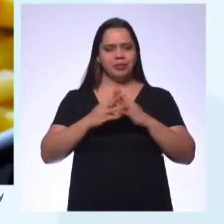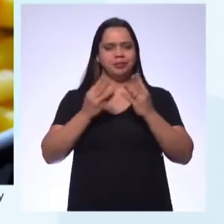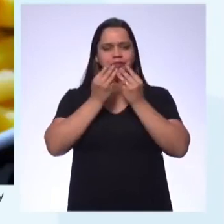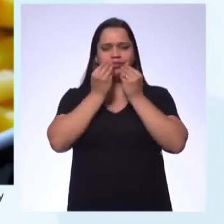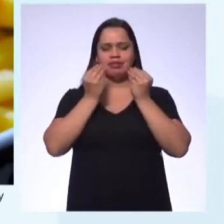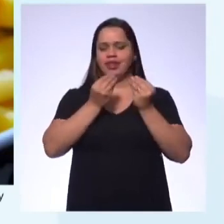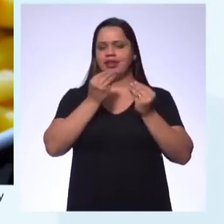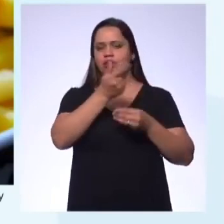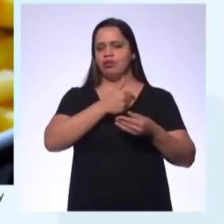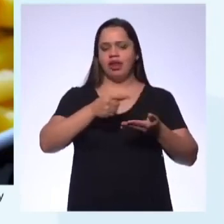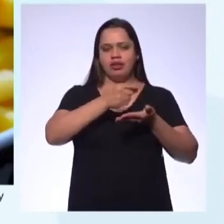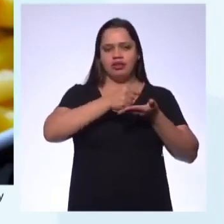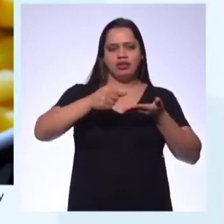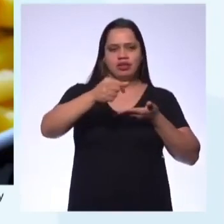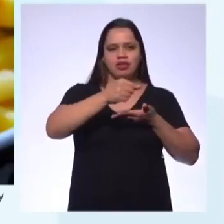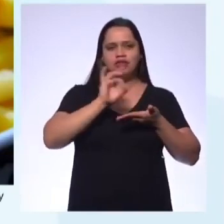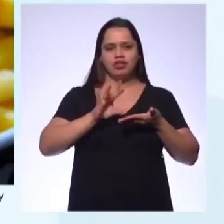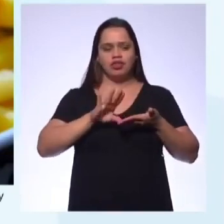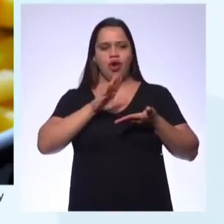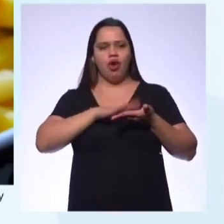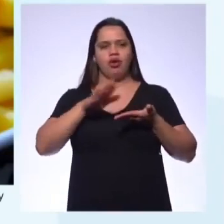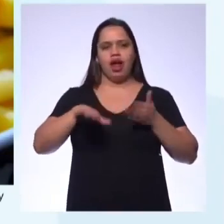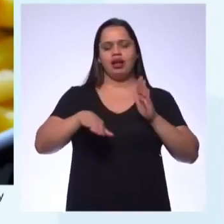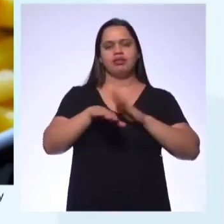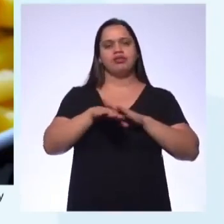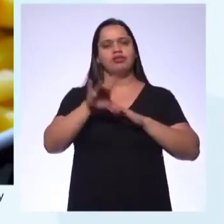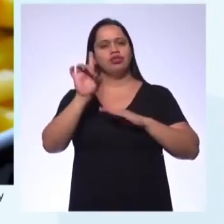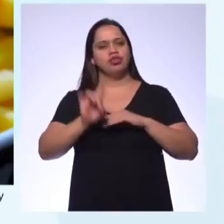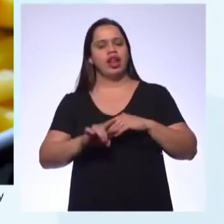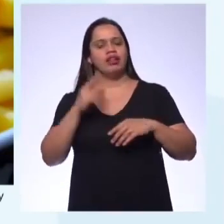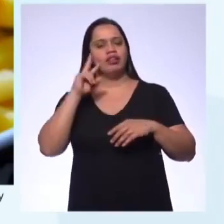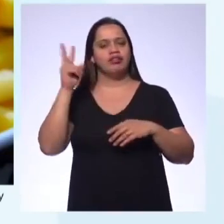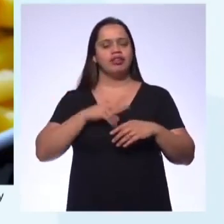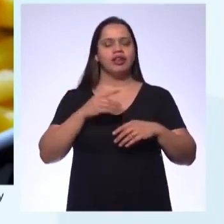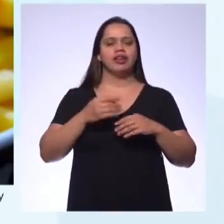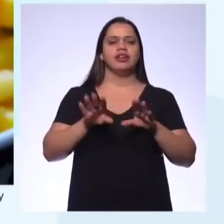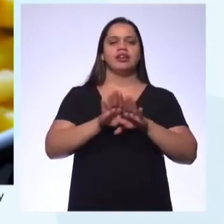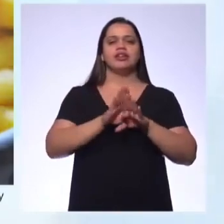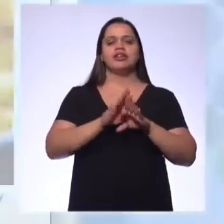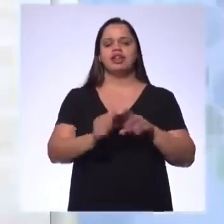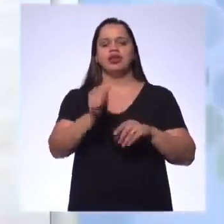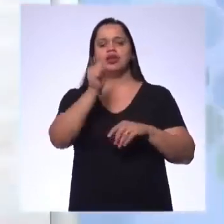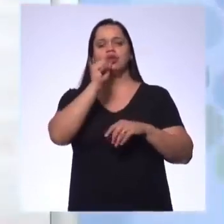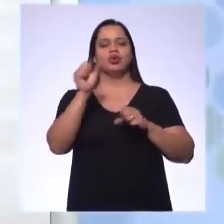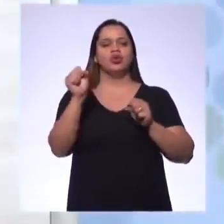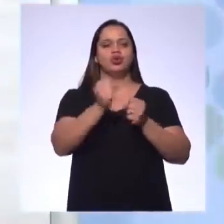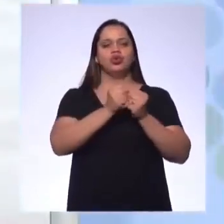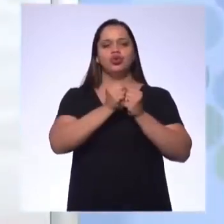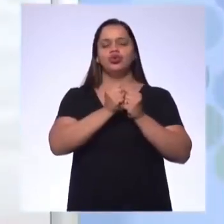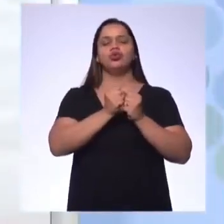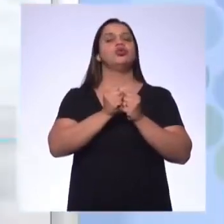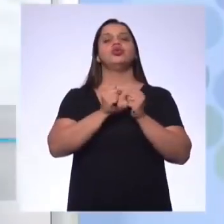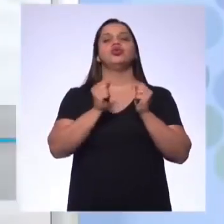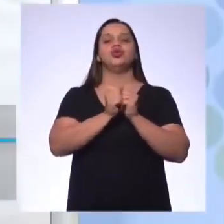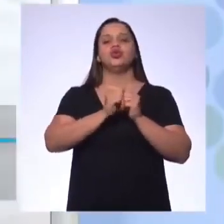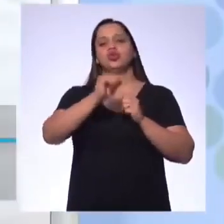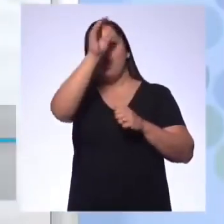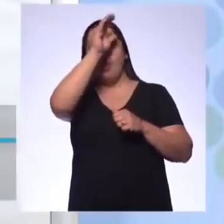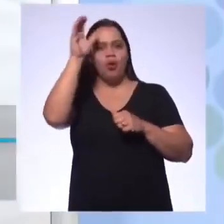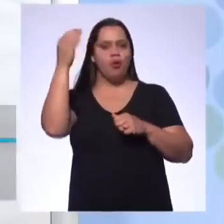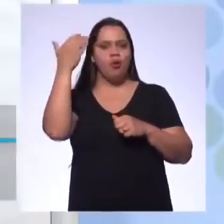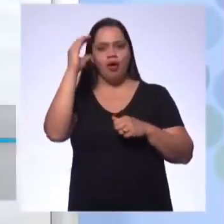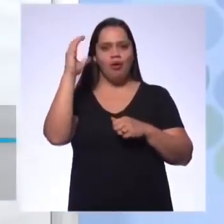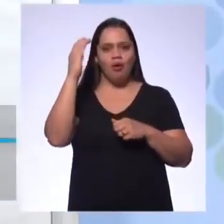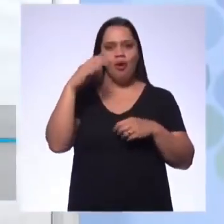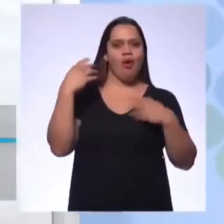não tem muito sal, o sal está só do lado direito ali, gostosinha para você tomar com um refrigerantezinho na hora do almoço, comer